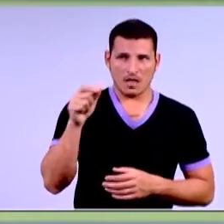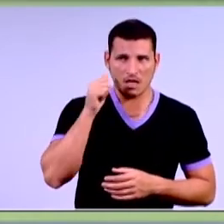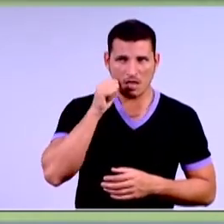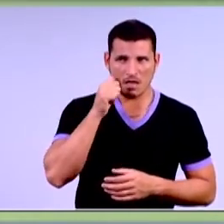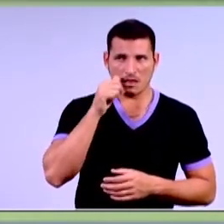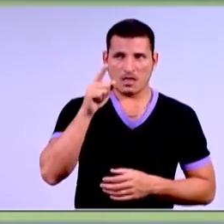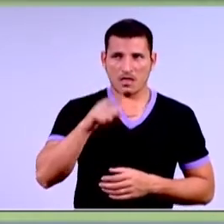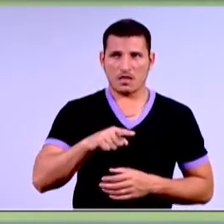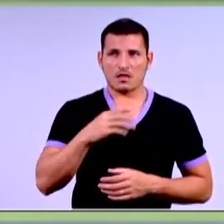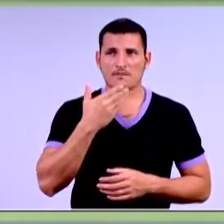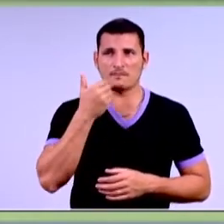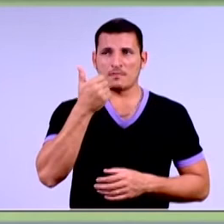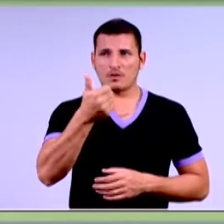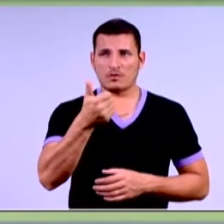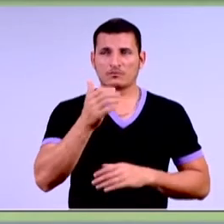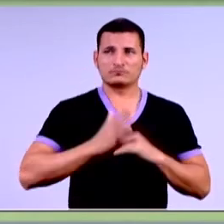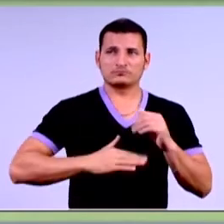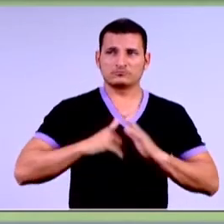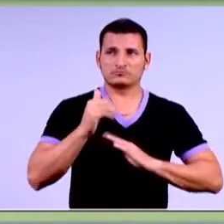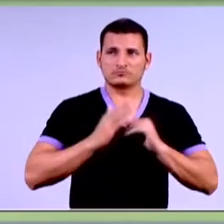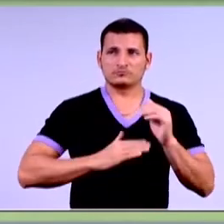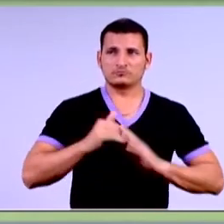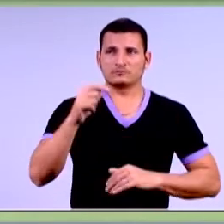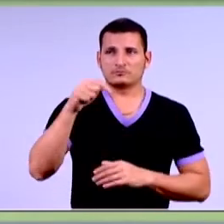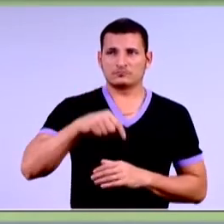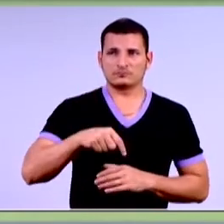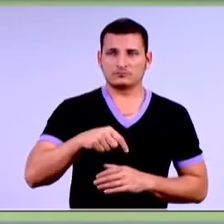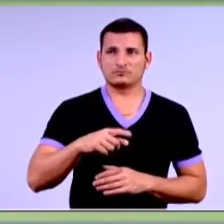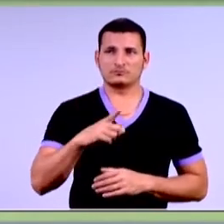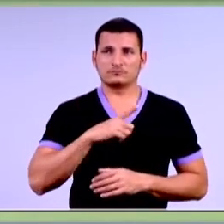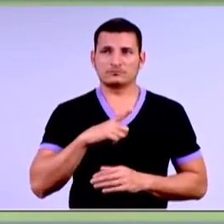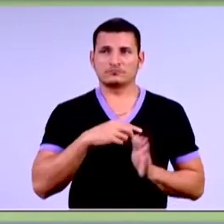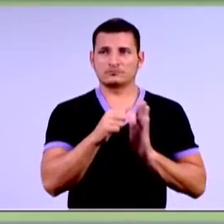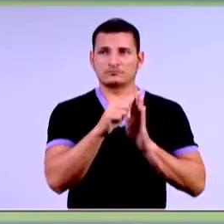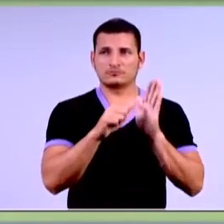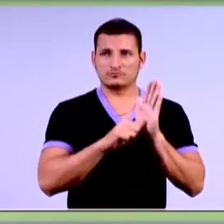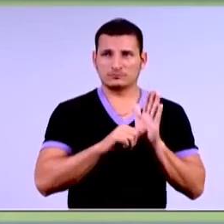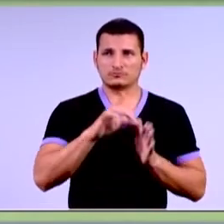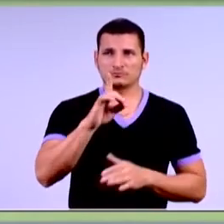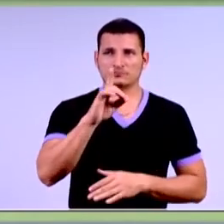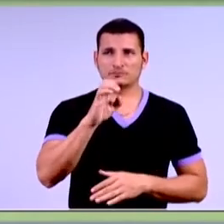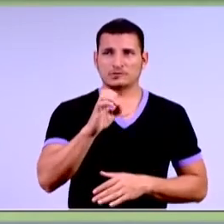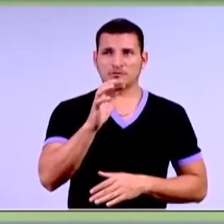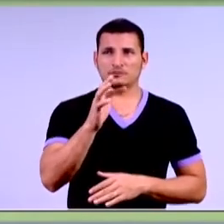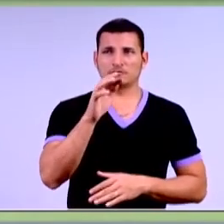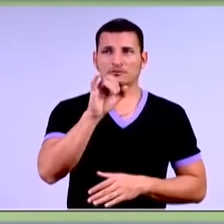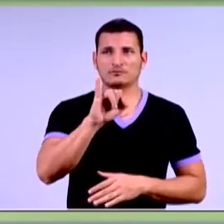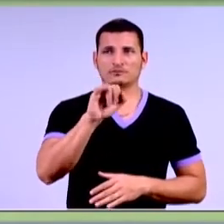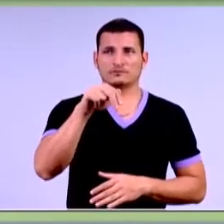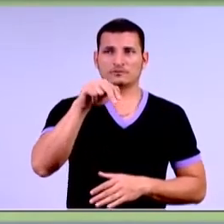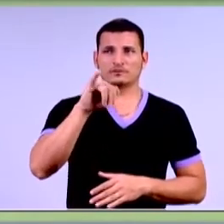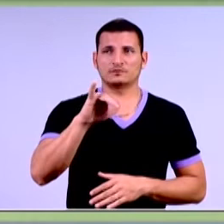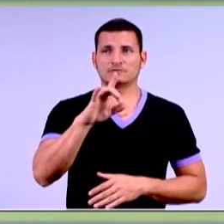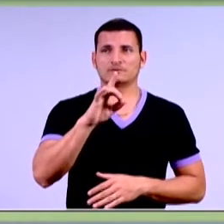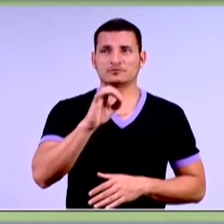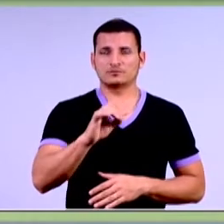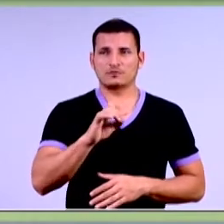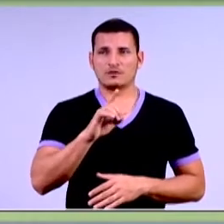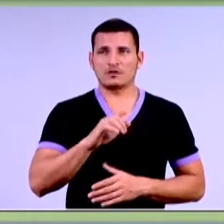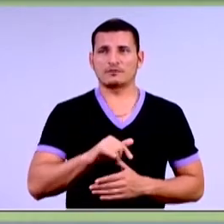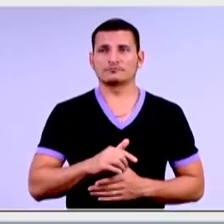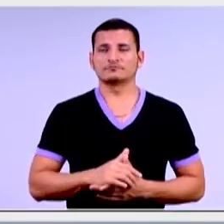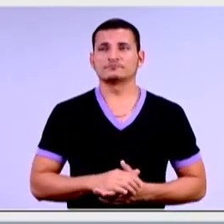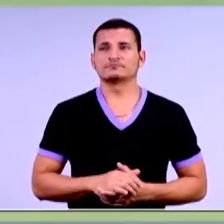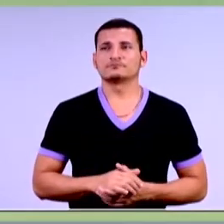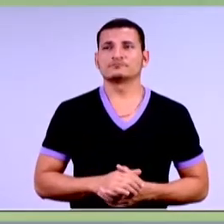melhor profissional aqui então eu tenho um artigo definido ela é a melhor profissional aqui